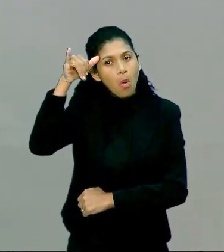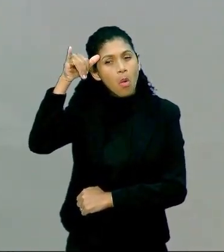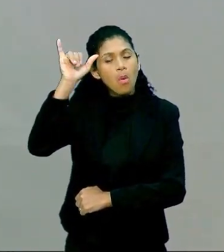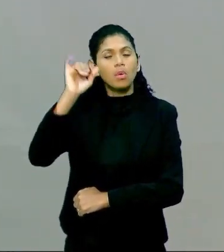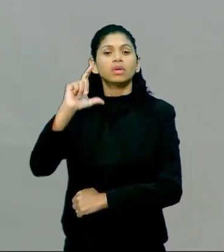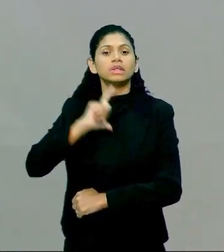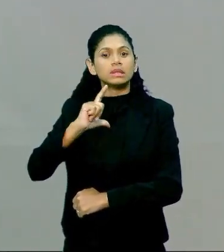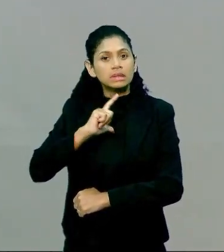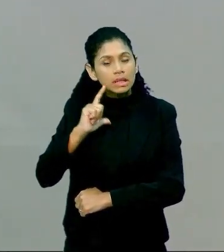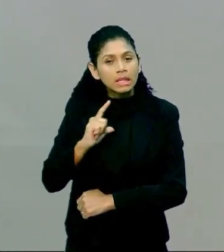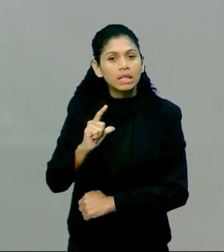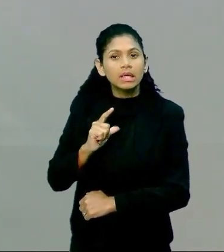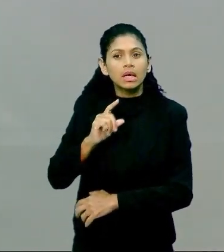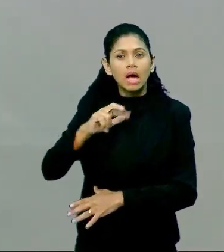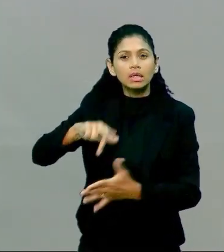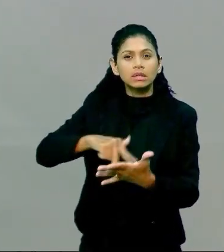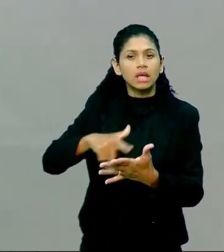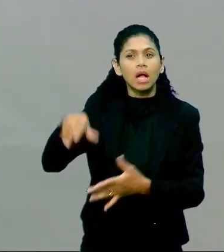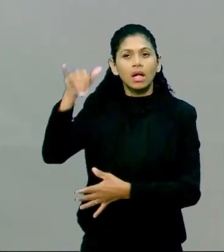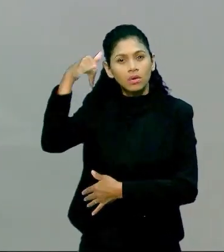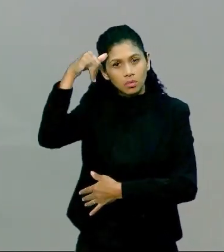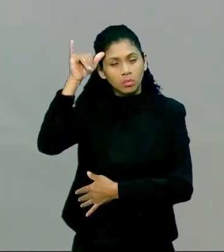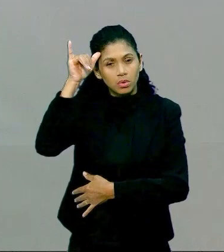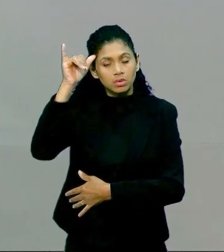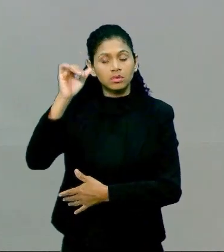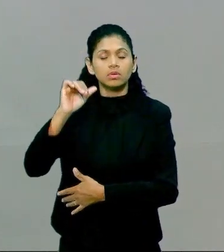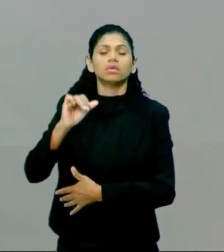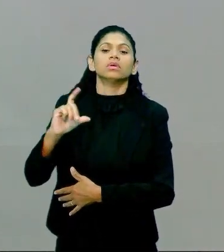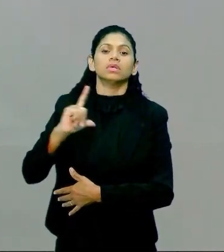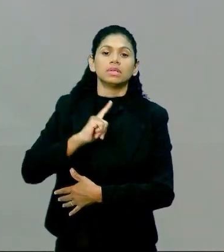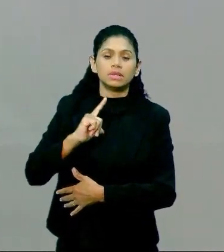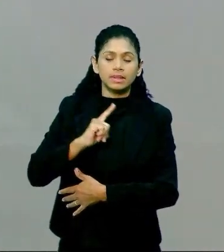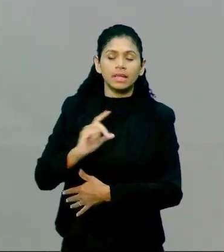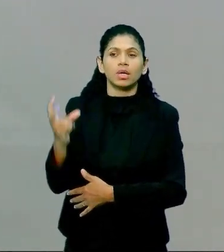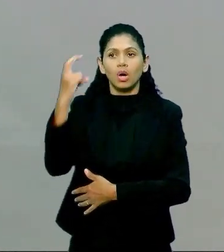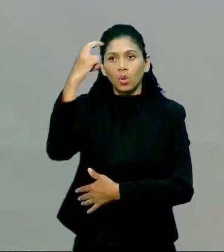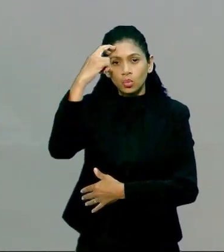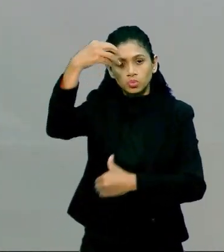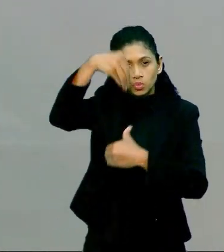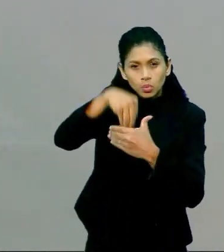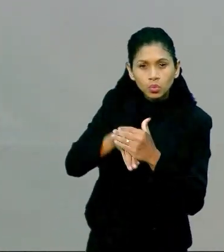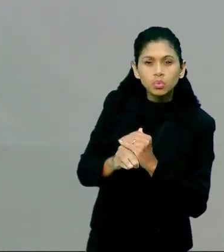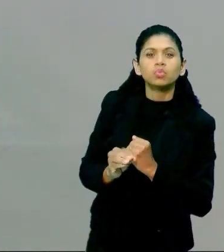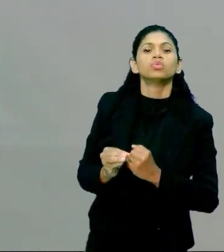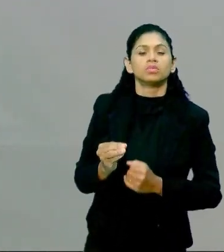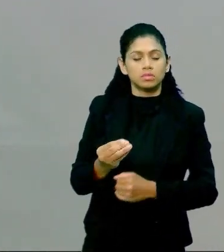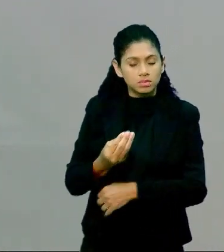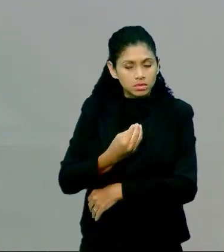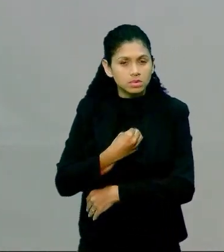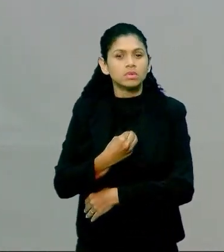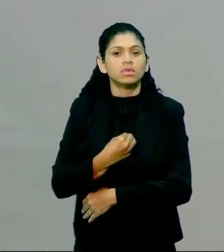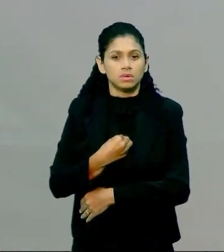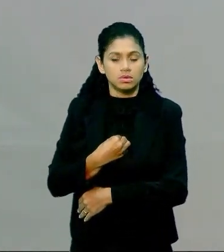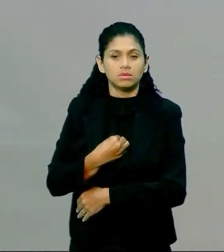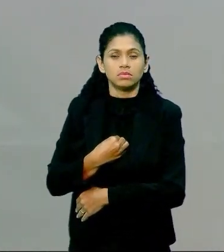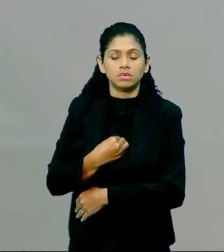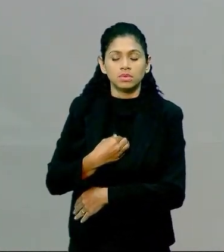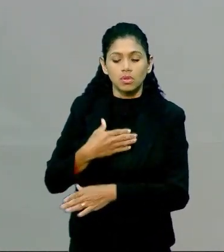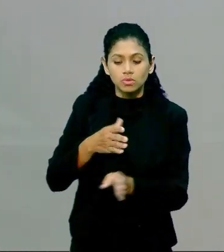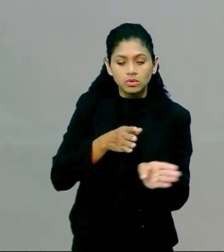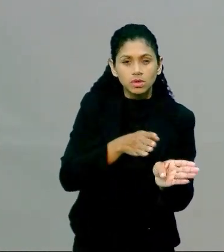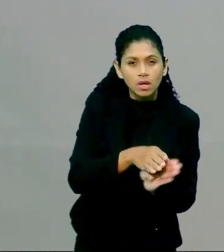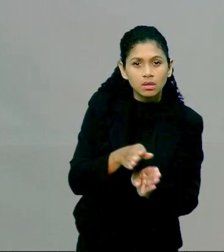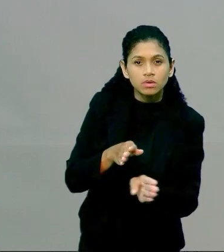uma vertente crônica ali inserida, que é um direcionamento cultural. Então, esse folclore vai estar sempre direcionado